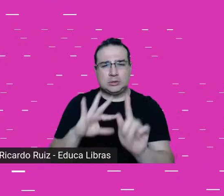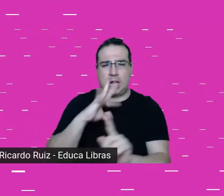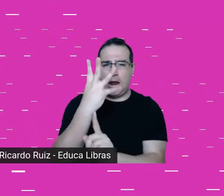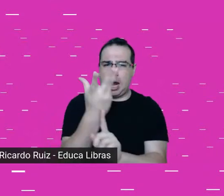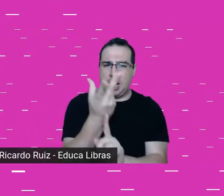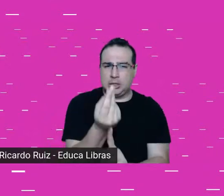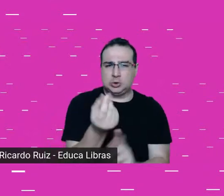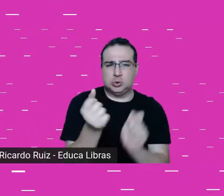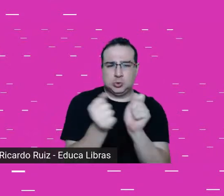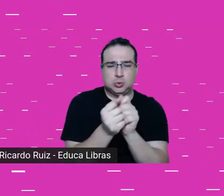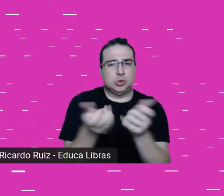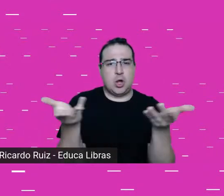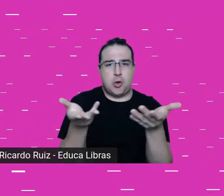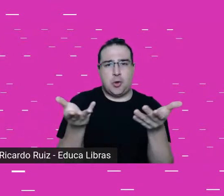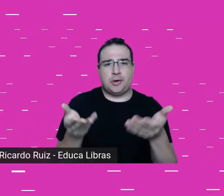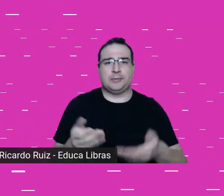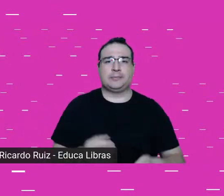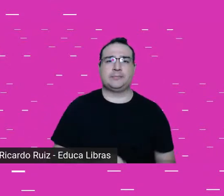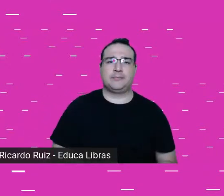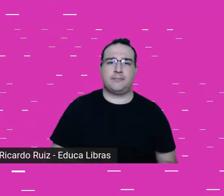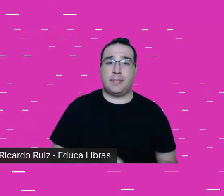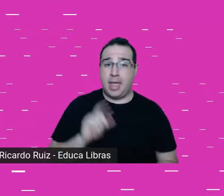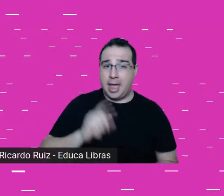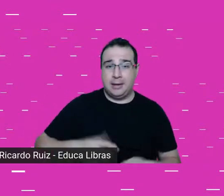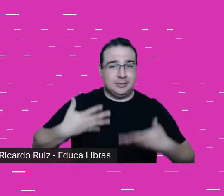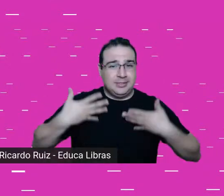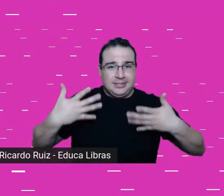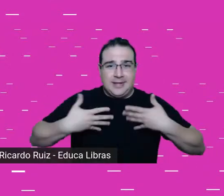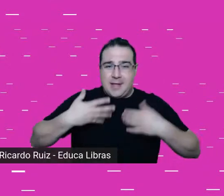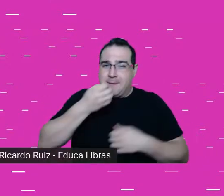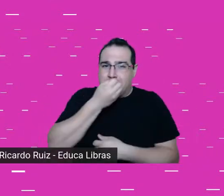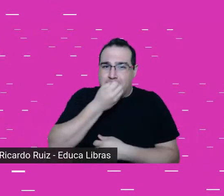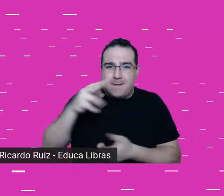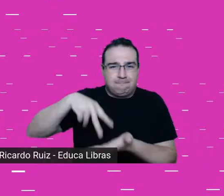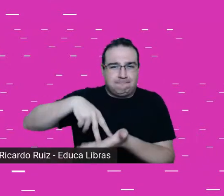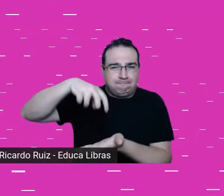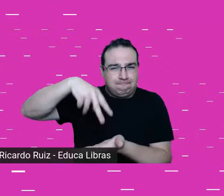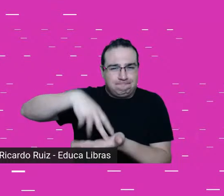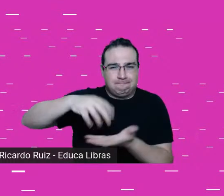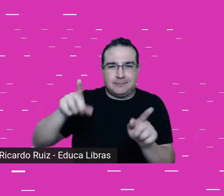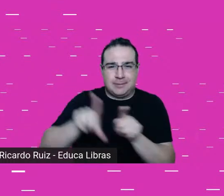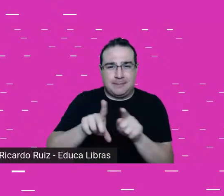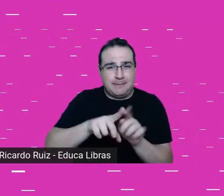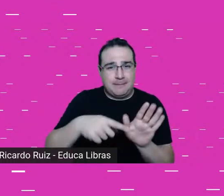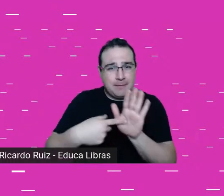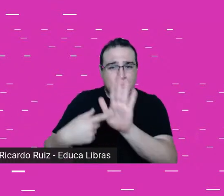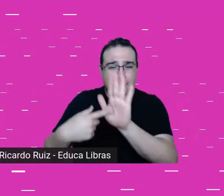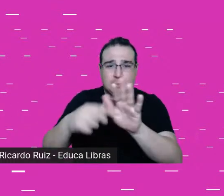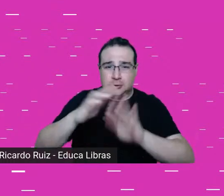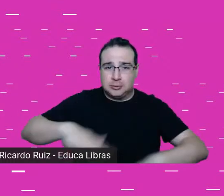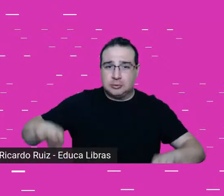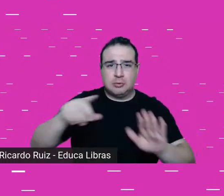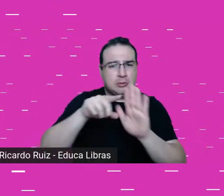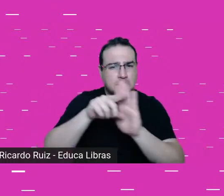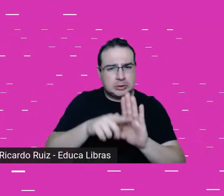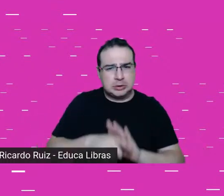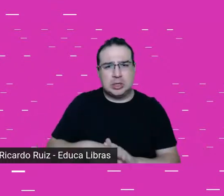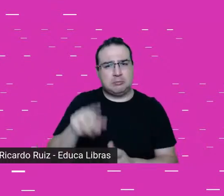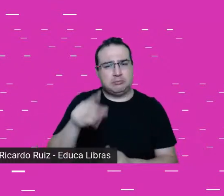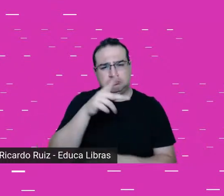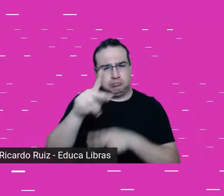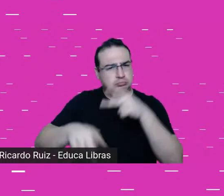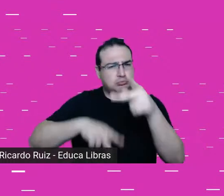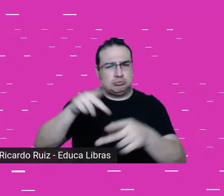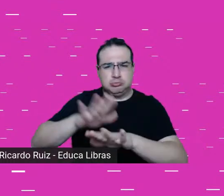atualidade. É uma alegria podermos disponibilizar os acervos para consulta pública e propor